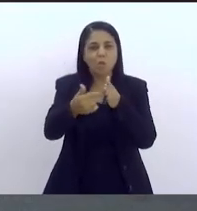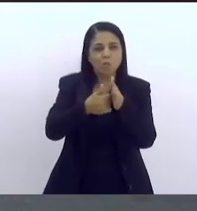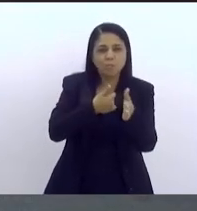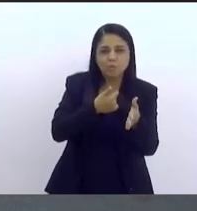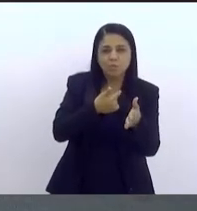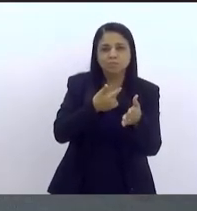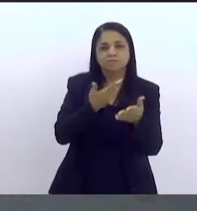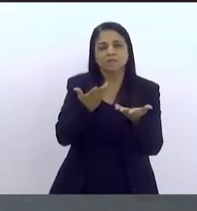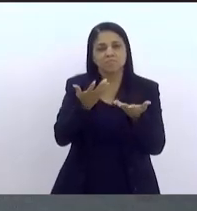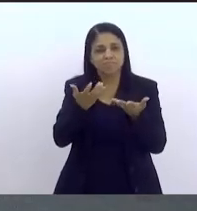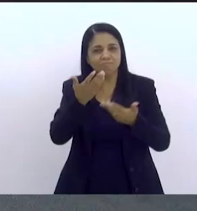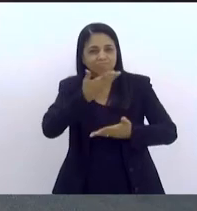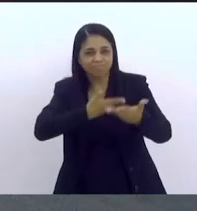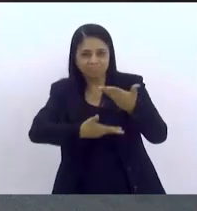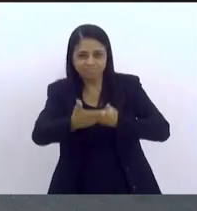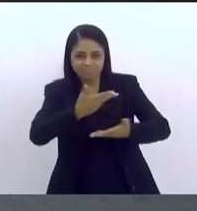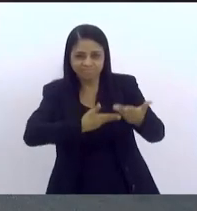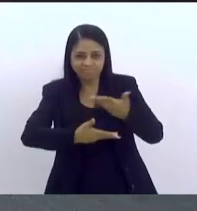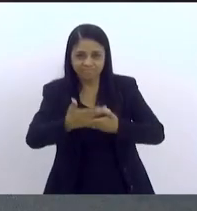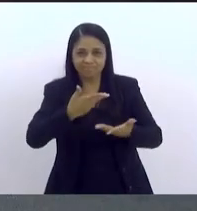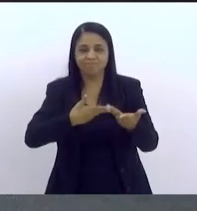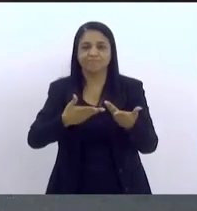trocar conosco